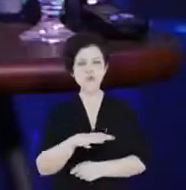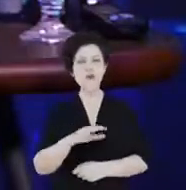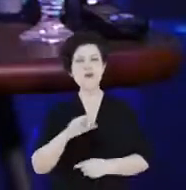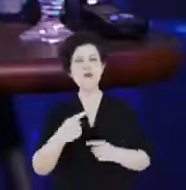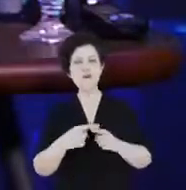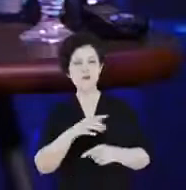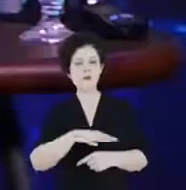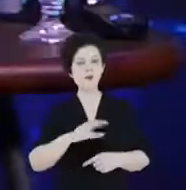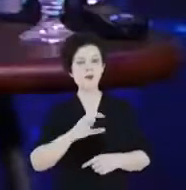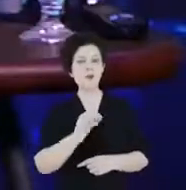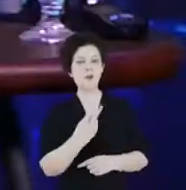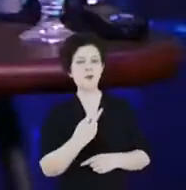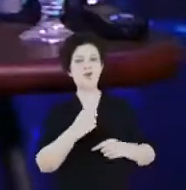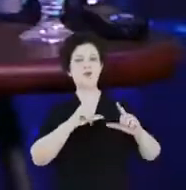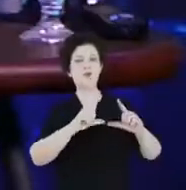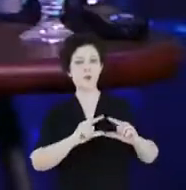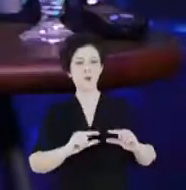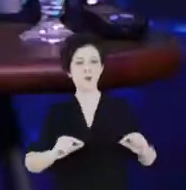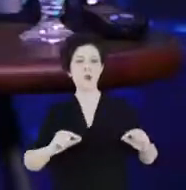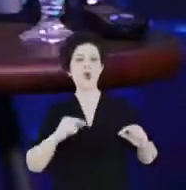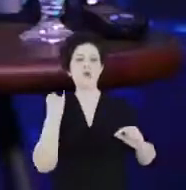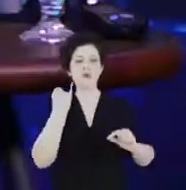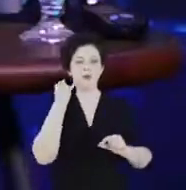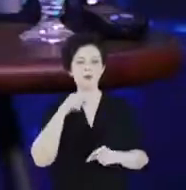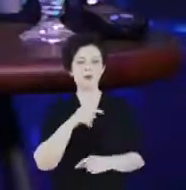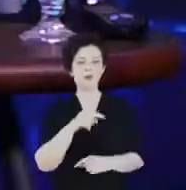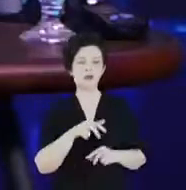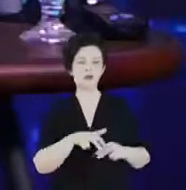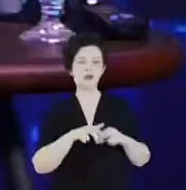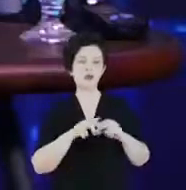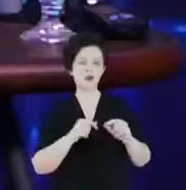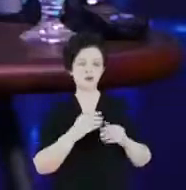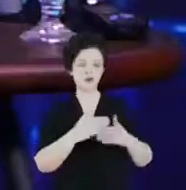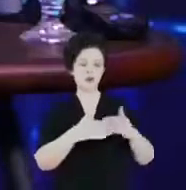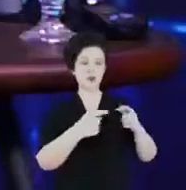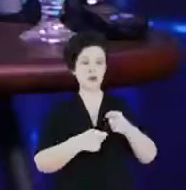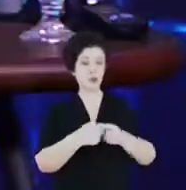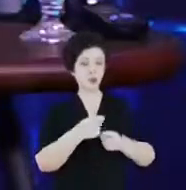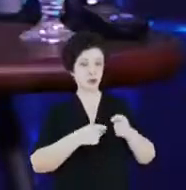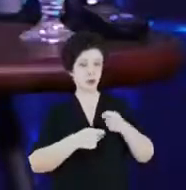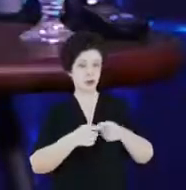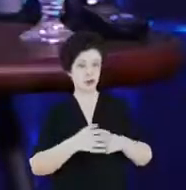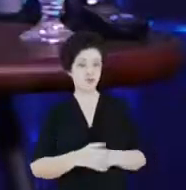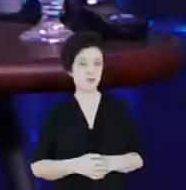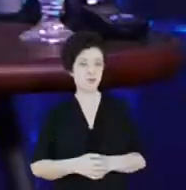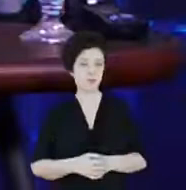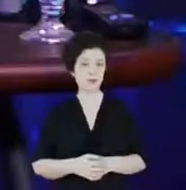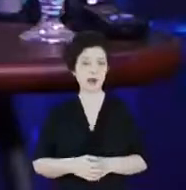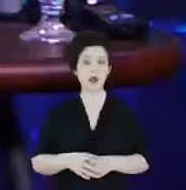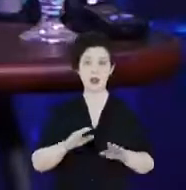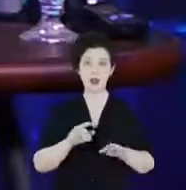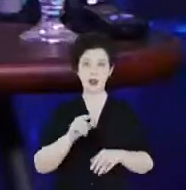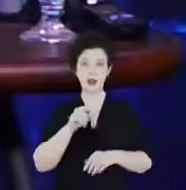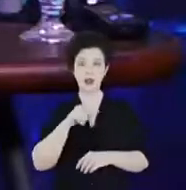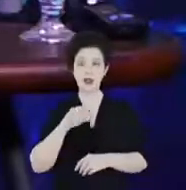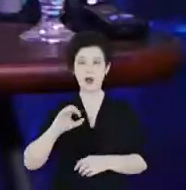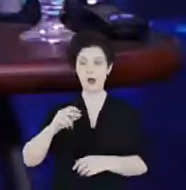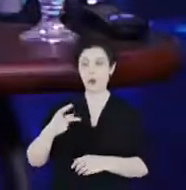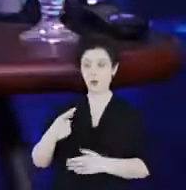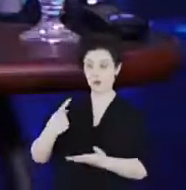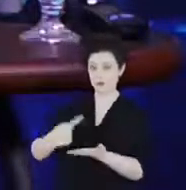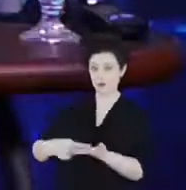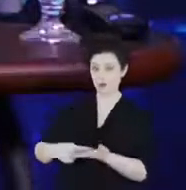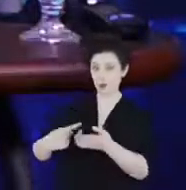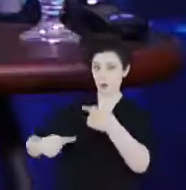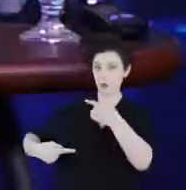carbono é também um importante fator de desenvolvimento econômico. Lembrando que lá na COP, uma das grandes